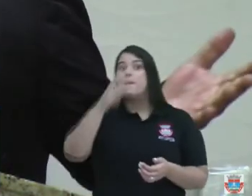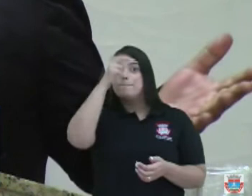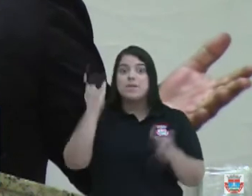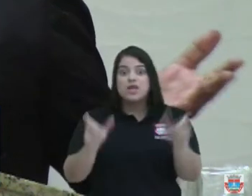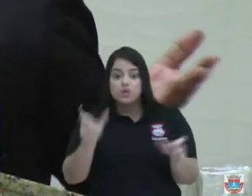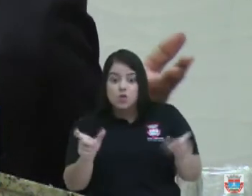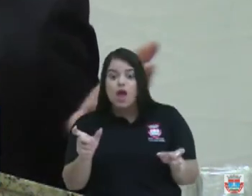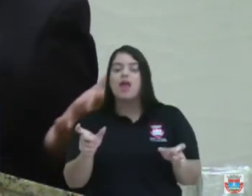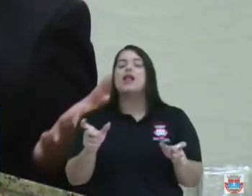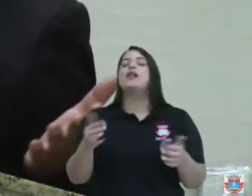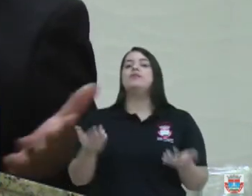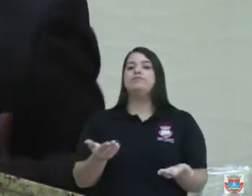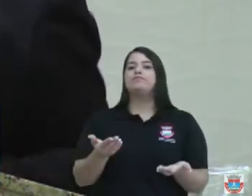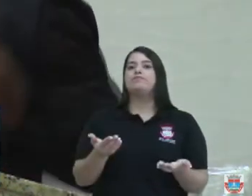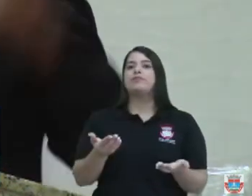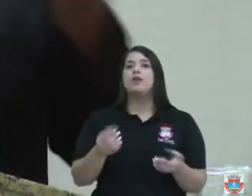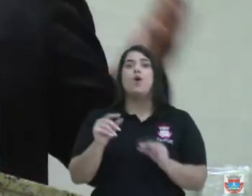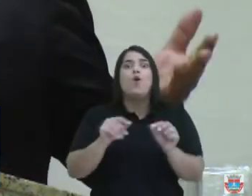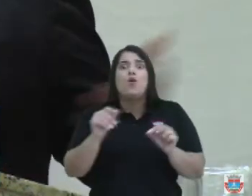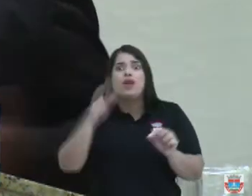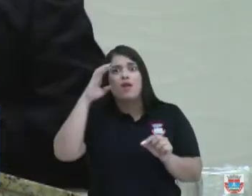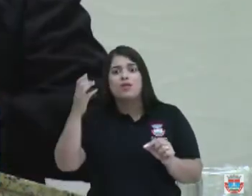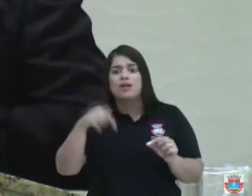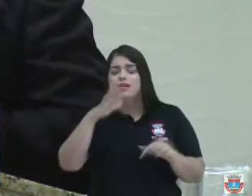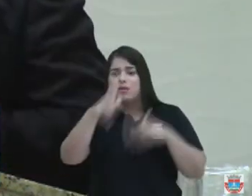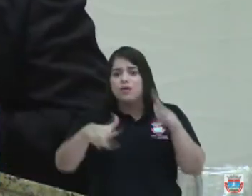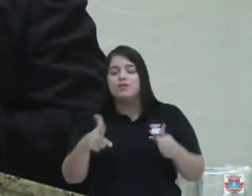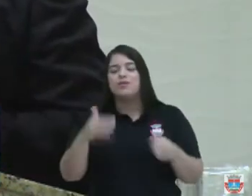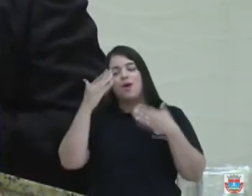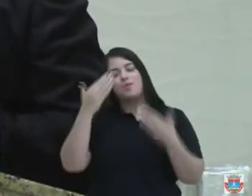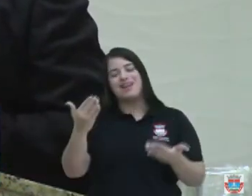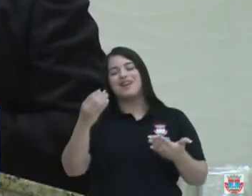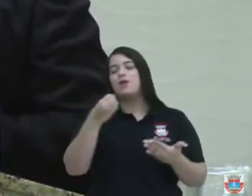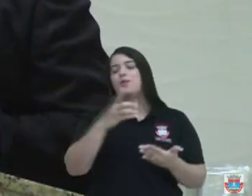Não sei o que acontece no nosso município. Muito obrigado a todos vocês, um bom dia, até o fim com Deus.